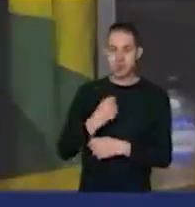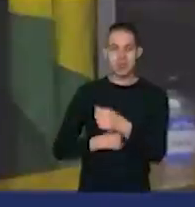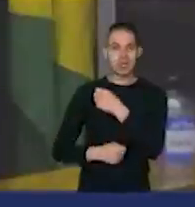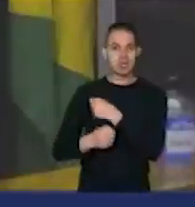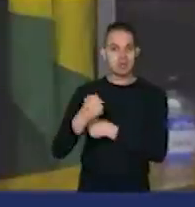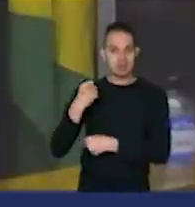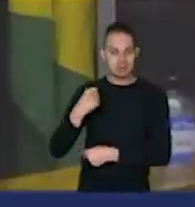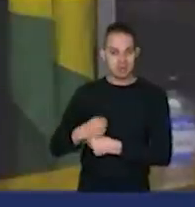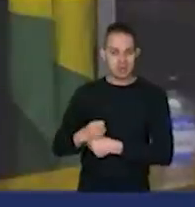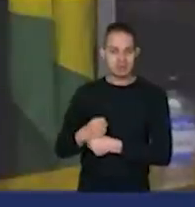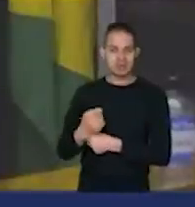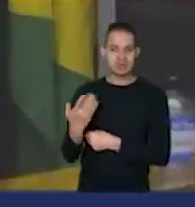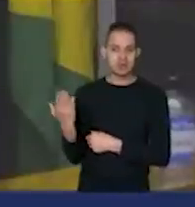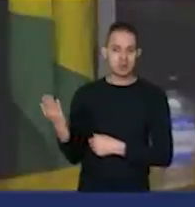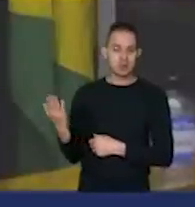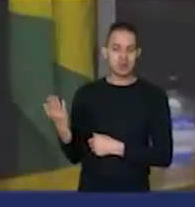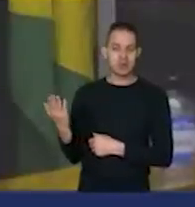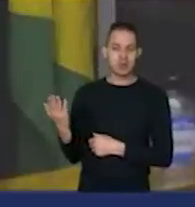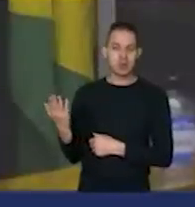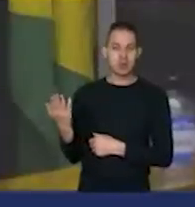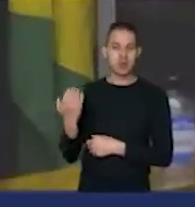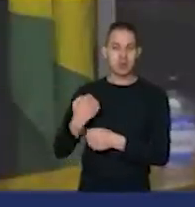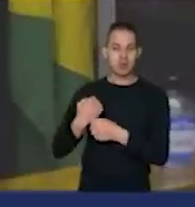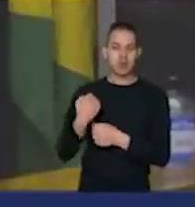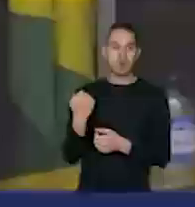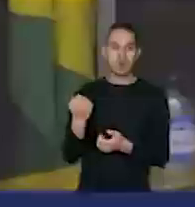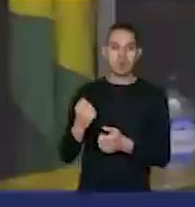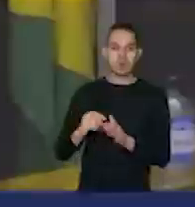no ano passado, teve uma valorização de